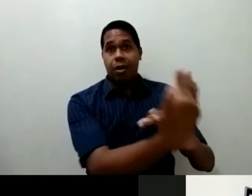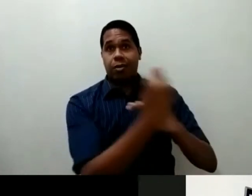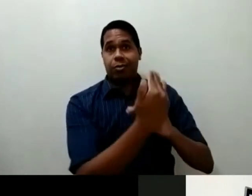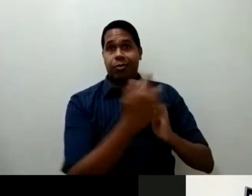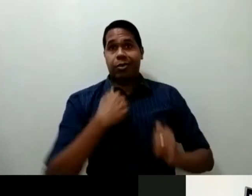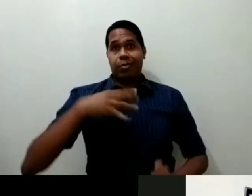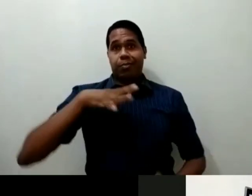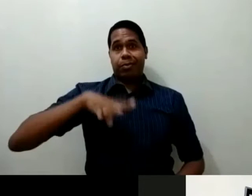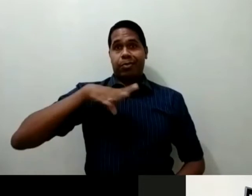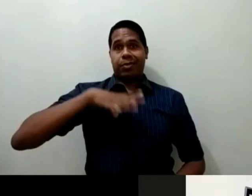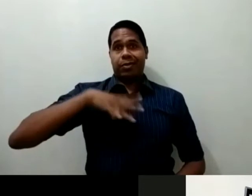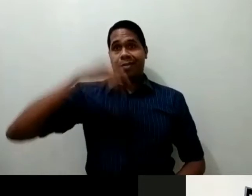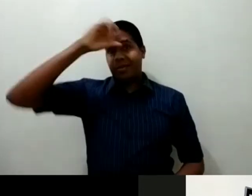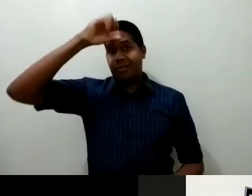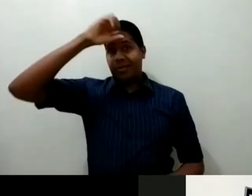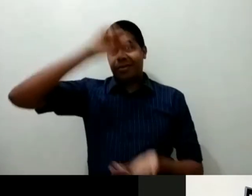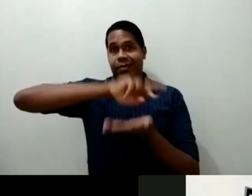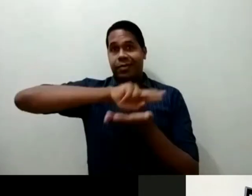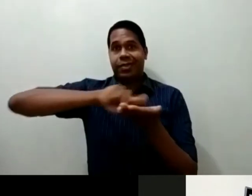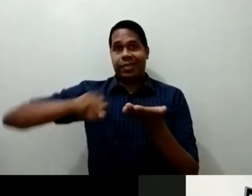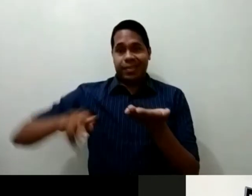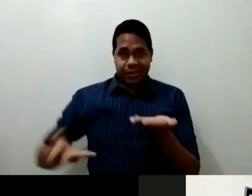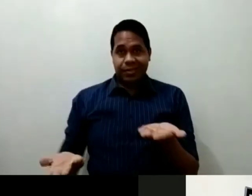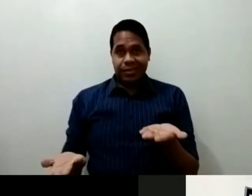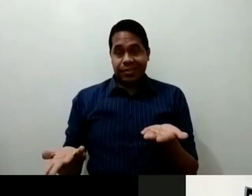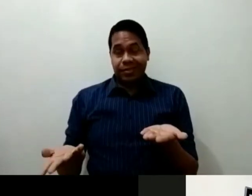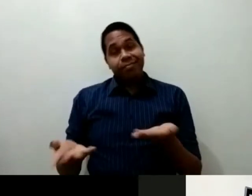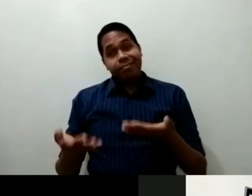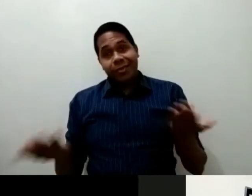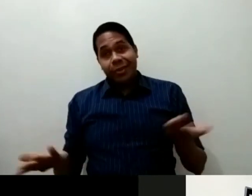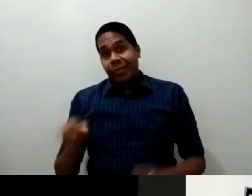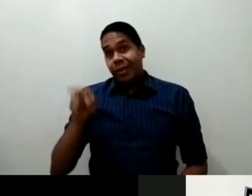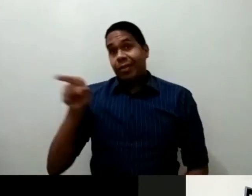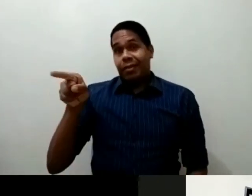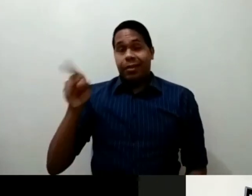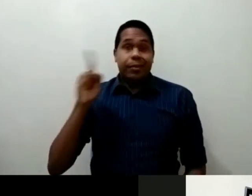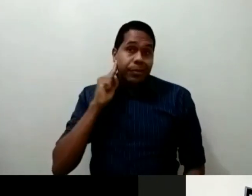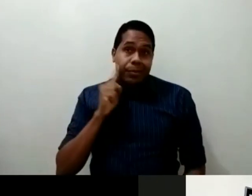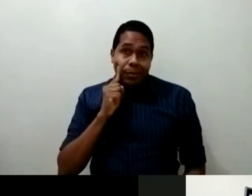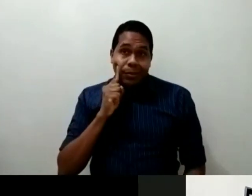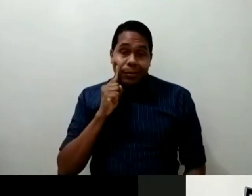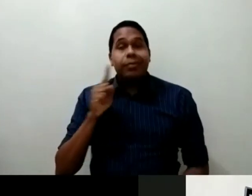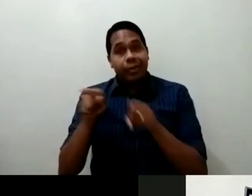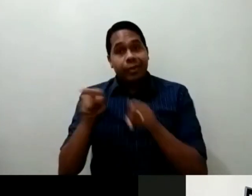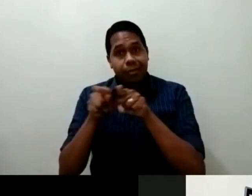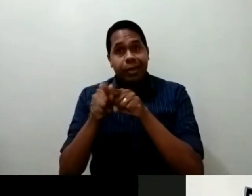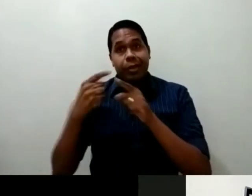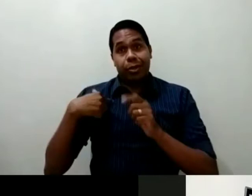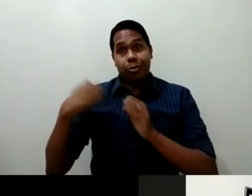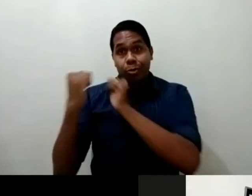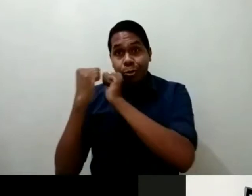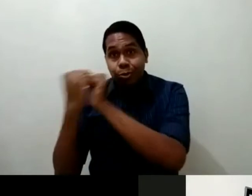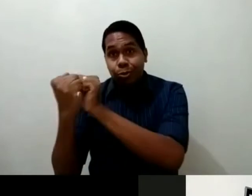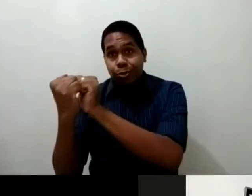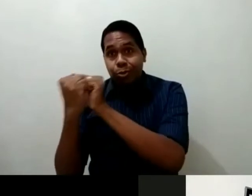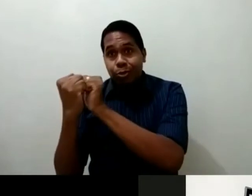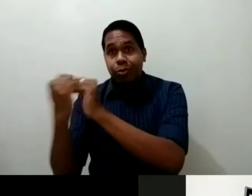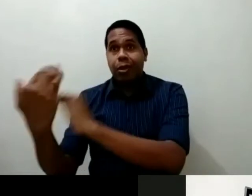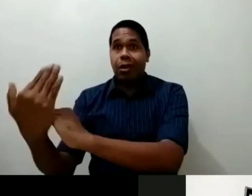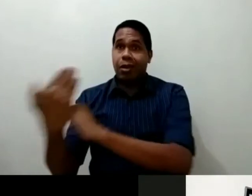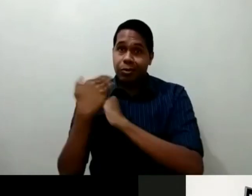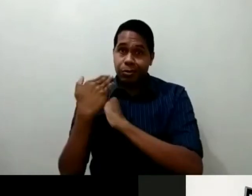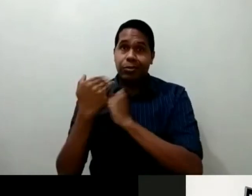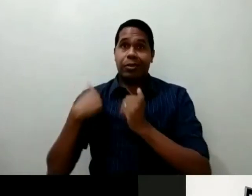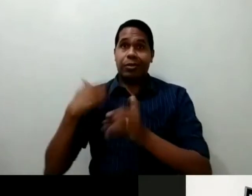já andei muito, já me acostumei e aprendi também a língua portuguesa e muitas do jeito ouvinte de